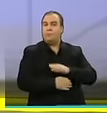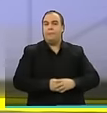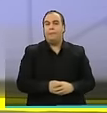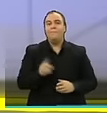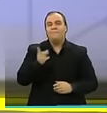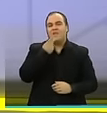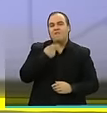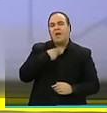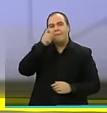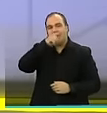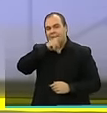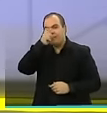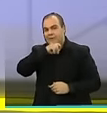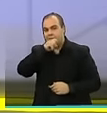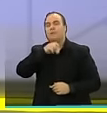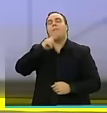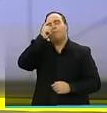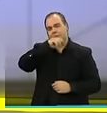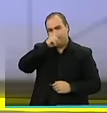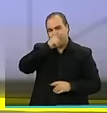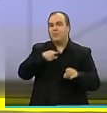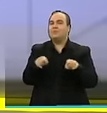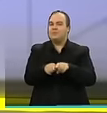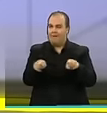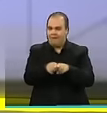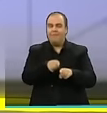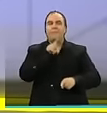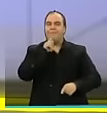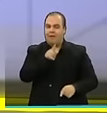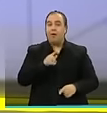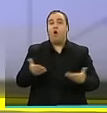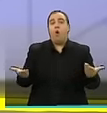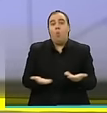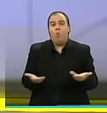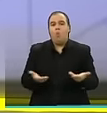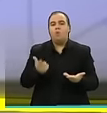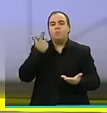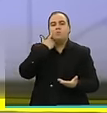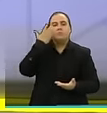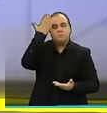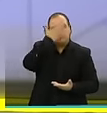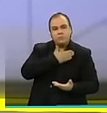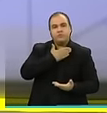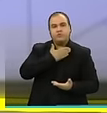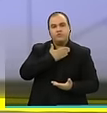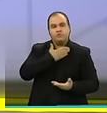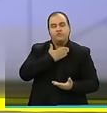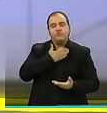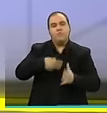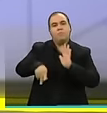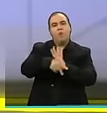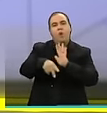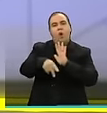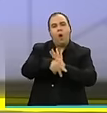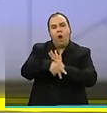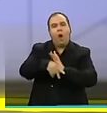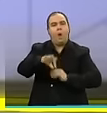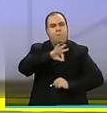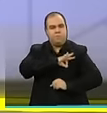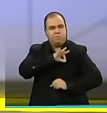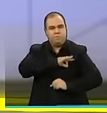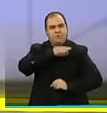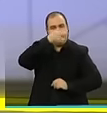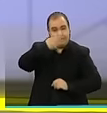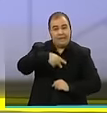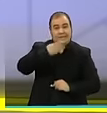fala que ele é mentiroso, e é mentiroso também. Hoje, com evidência, prova da Polícia de São Paulo, que um banco virtual